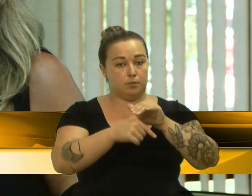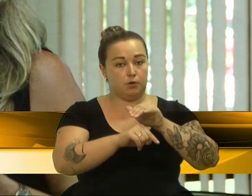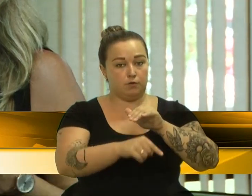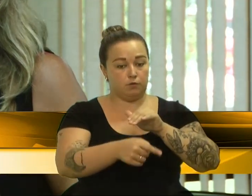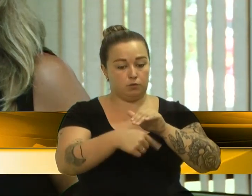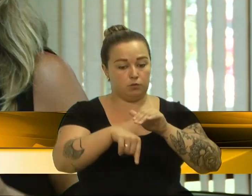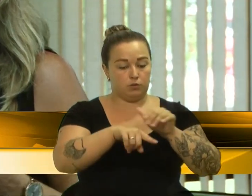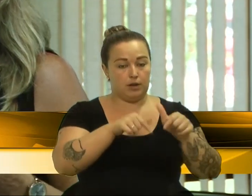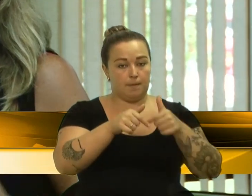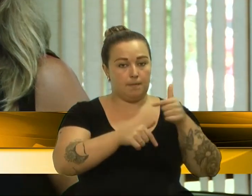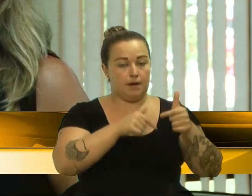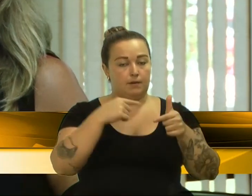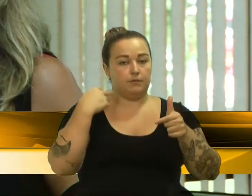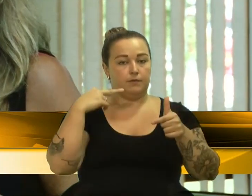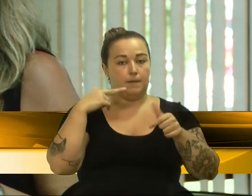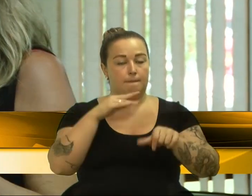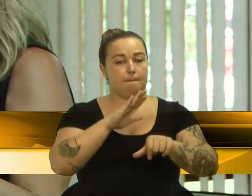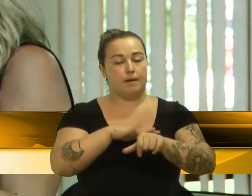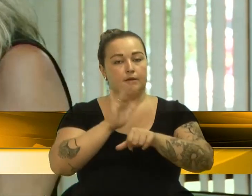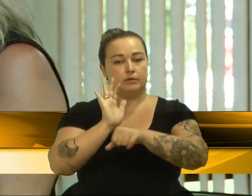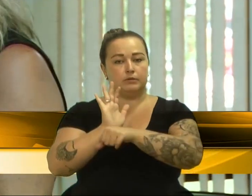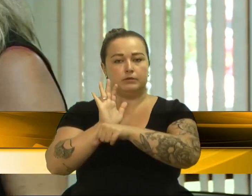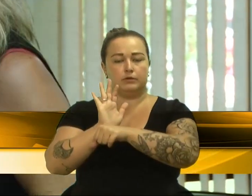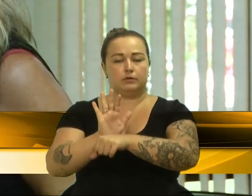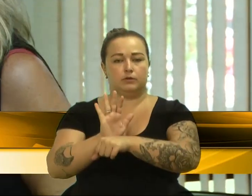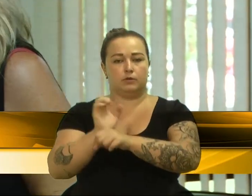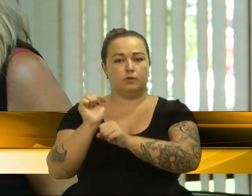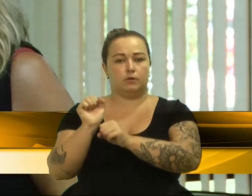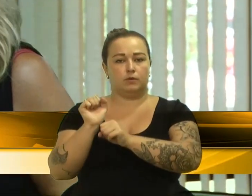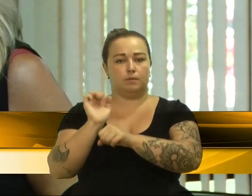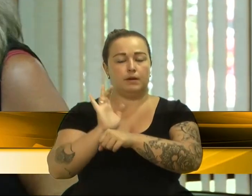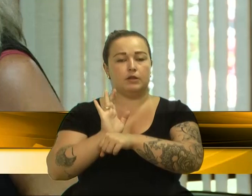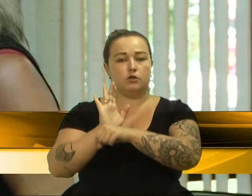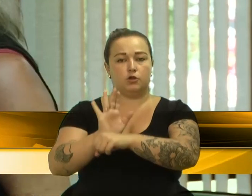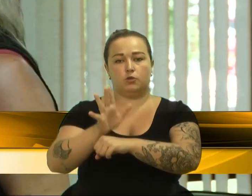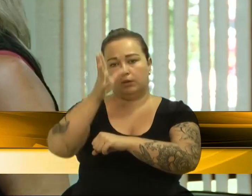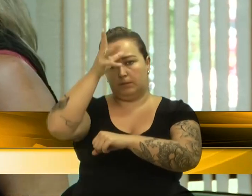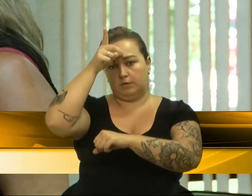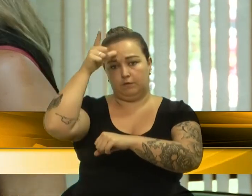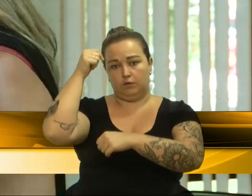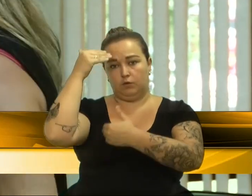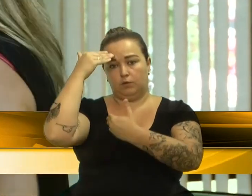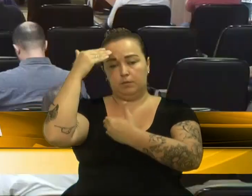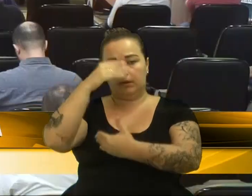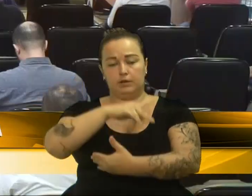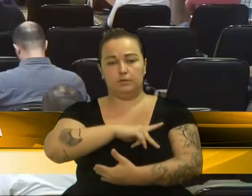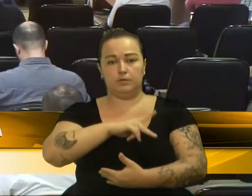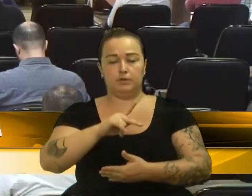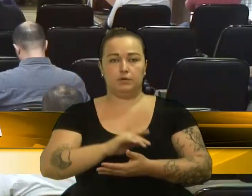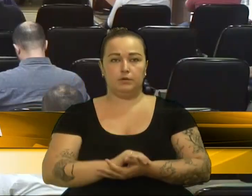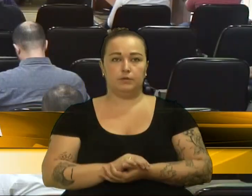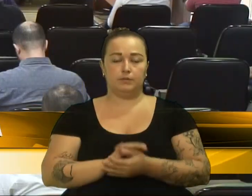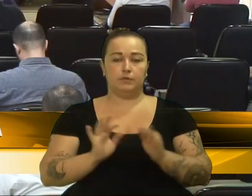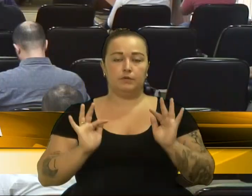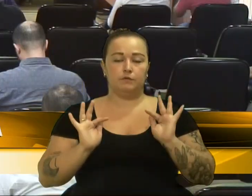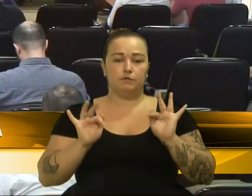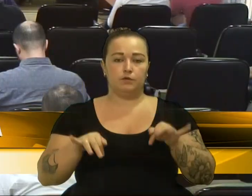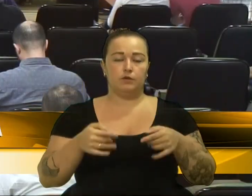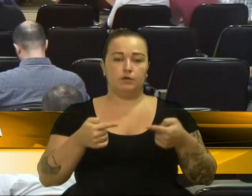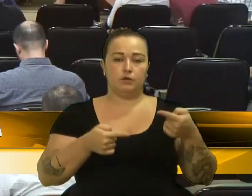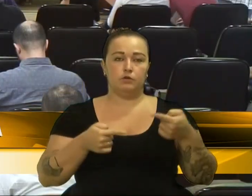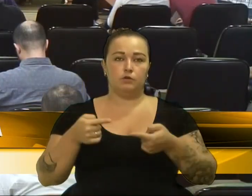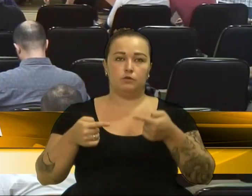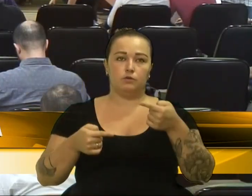trabalho, mais a gente ajuda o Poder Executivo. É isso, presidente. Obrigada. Encerrada a